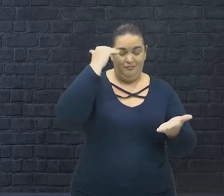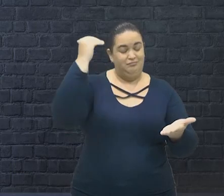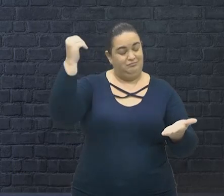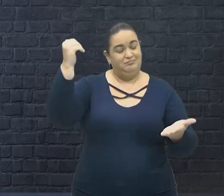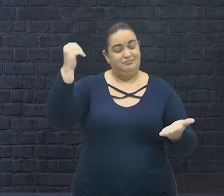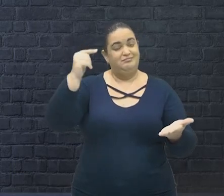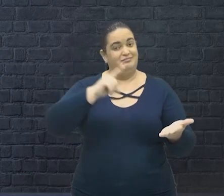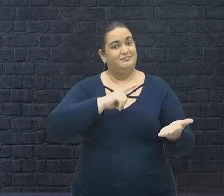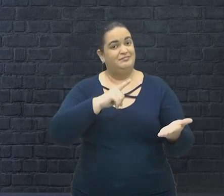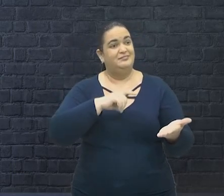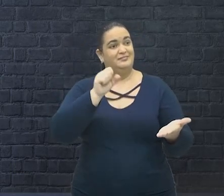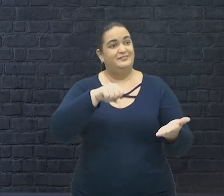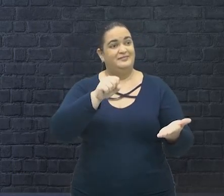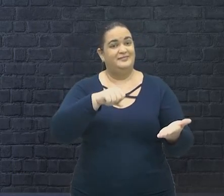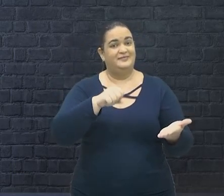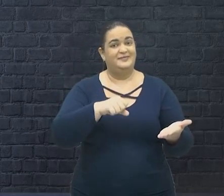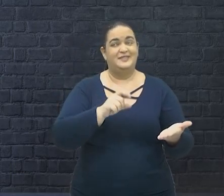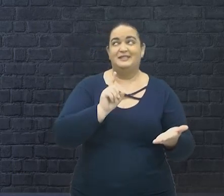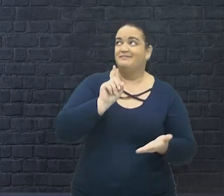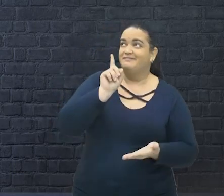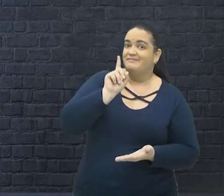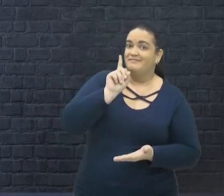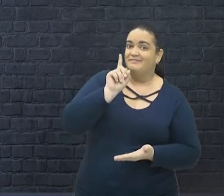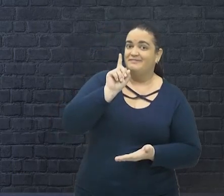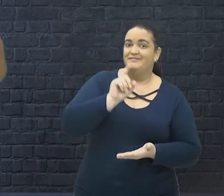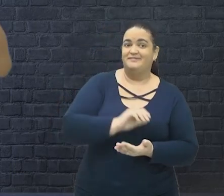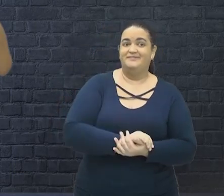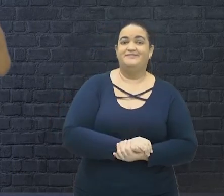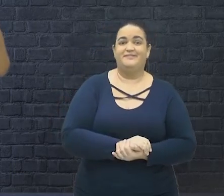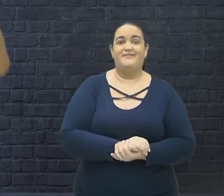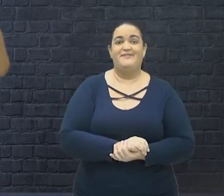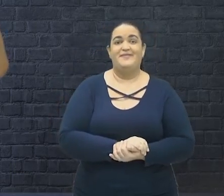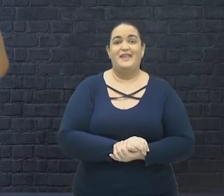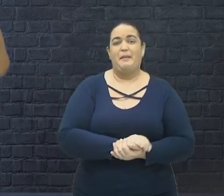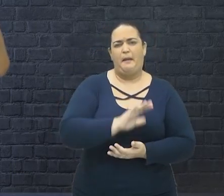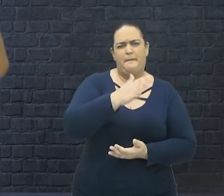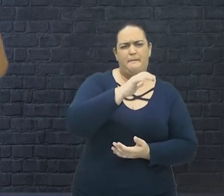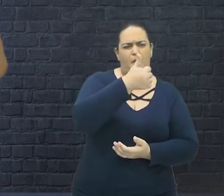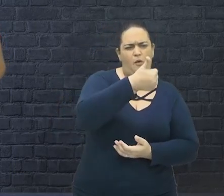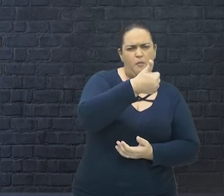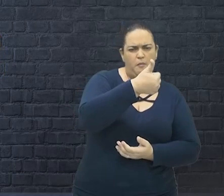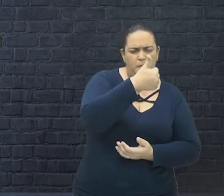apesar de o seu livro fazer muito sucesso, este livro daqui fazer muito